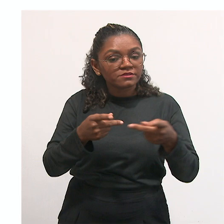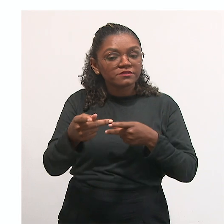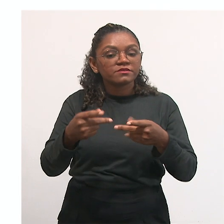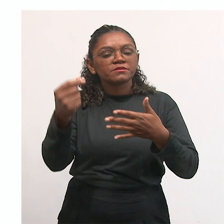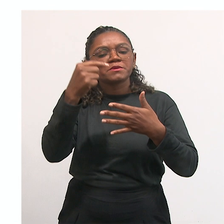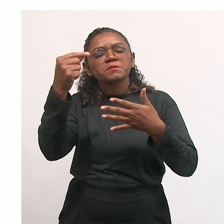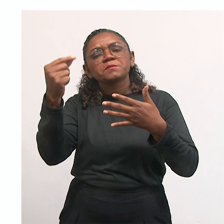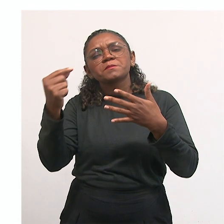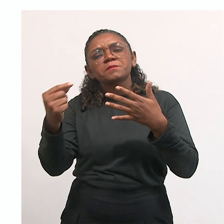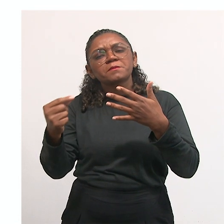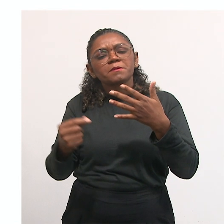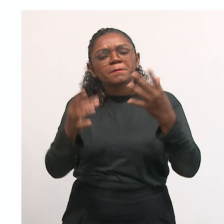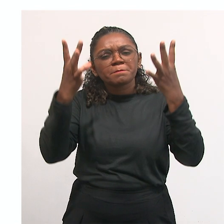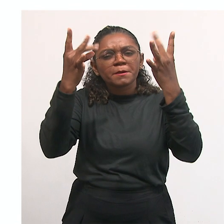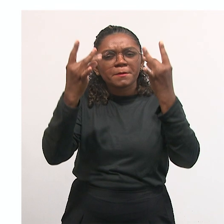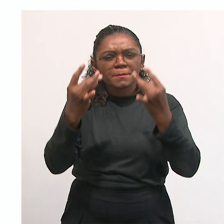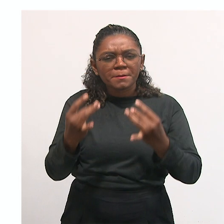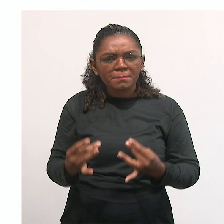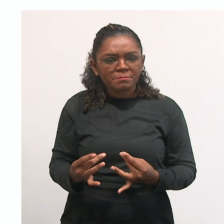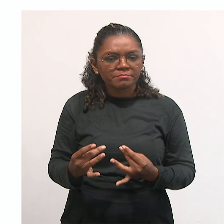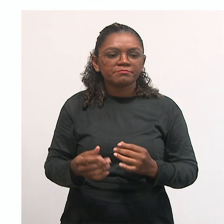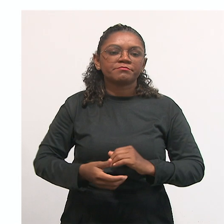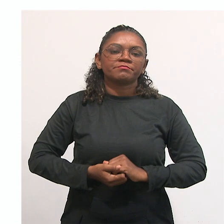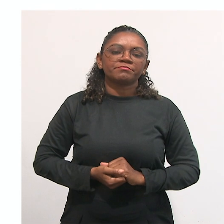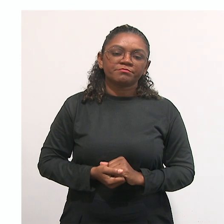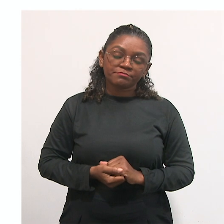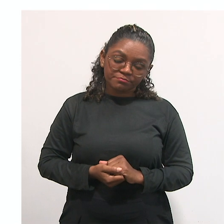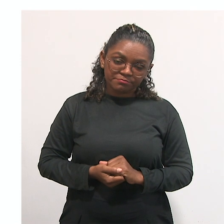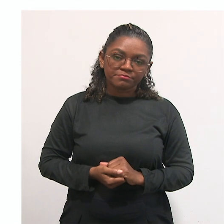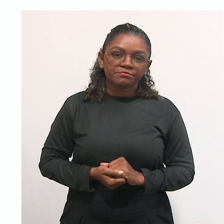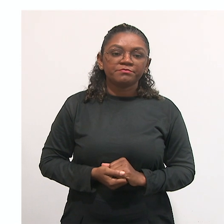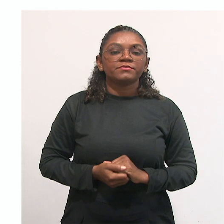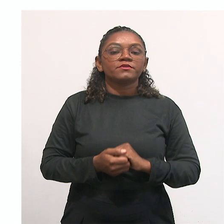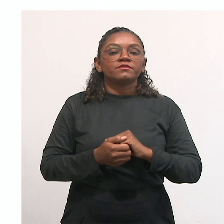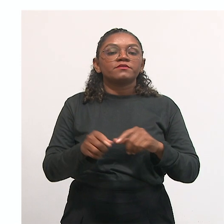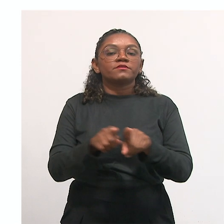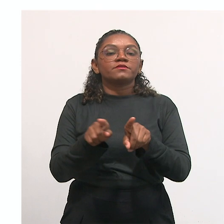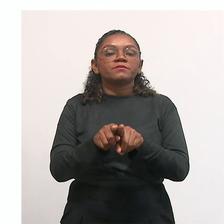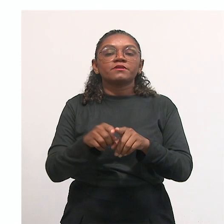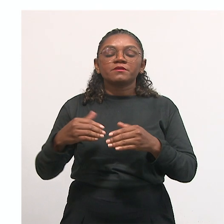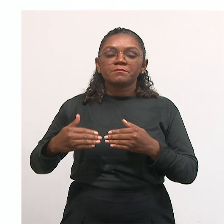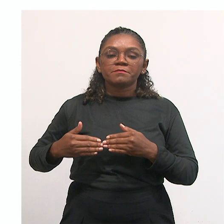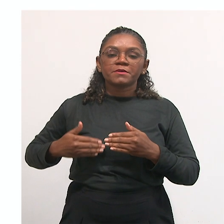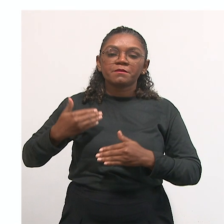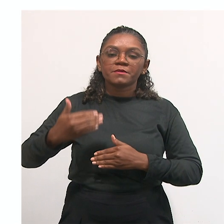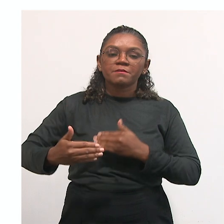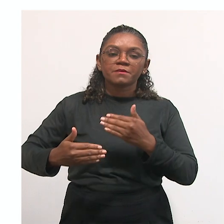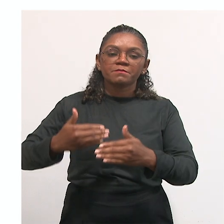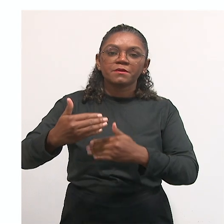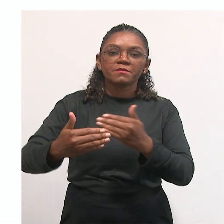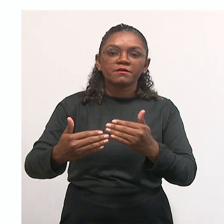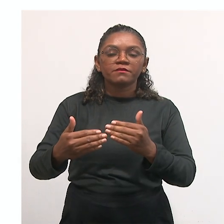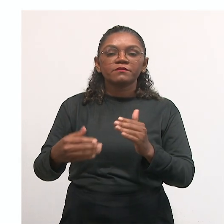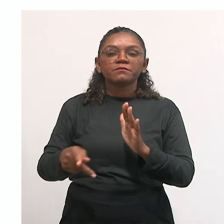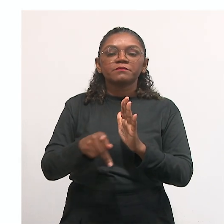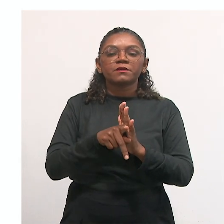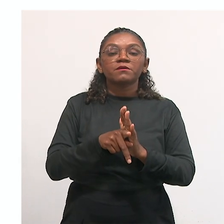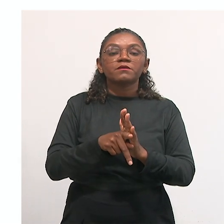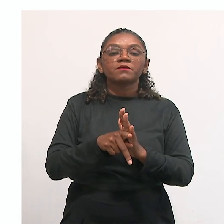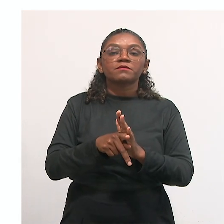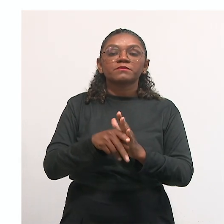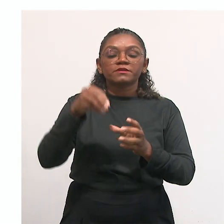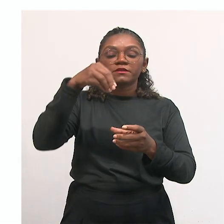requisitos mais detalhados, né, gente? Processos que são realizados aqui na área